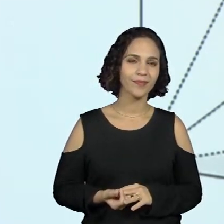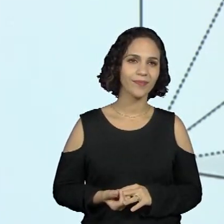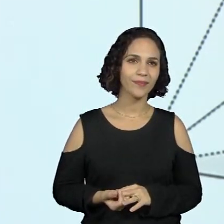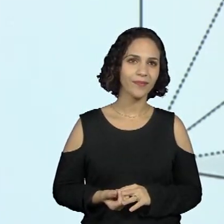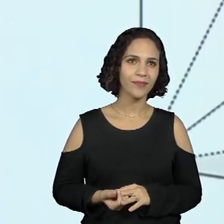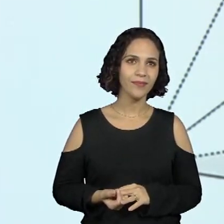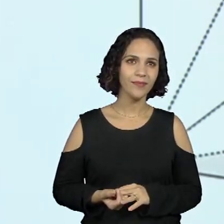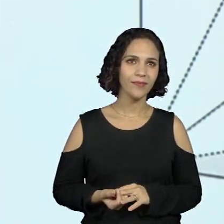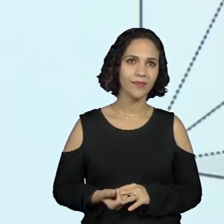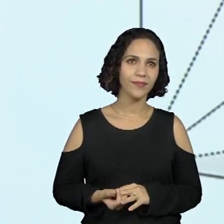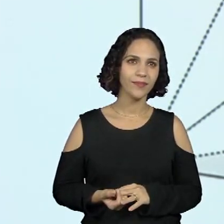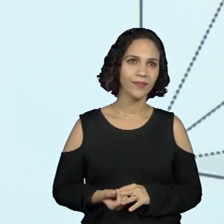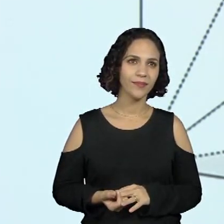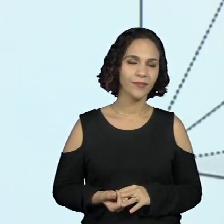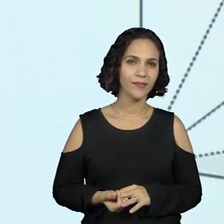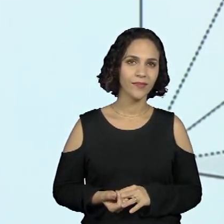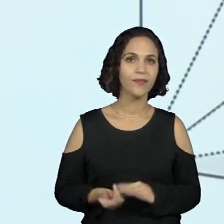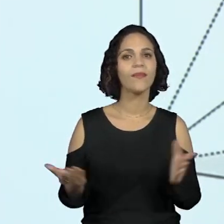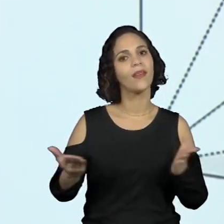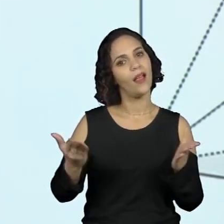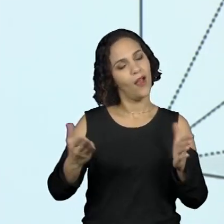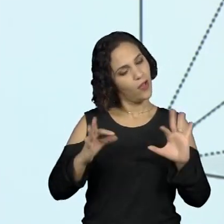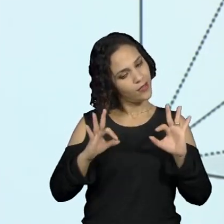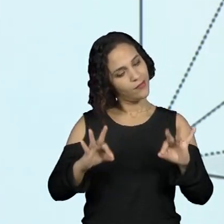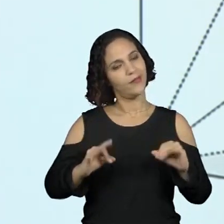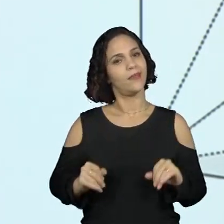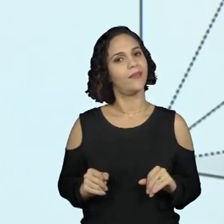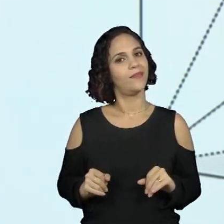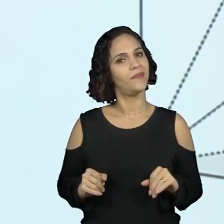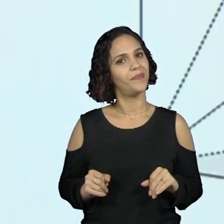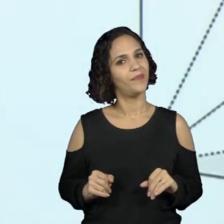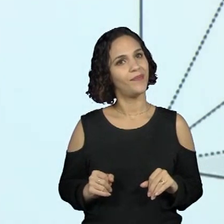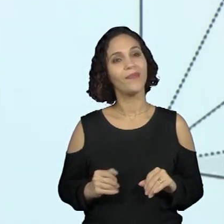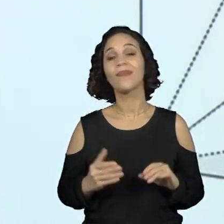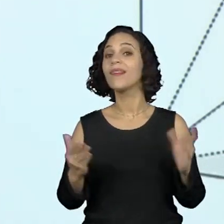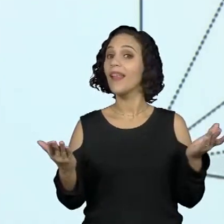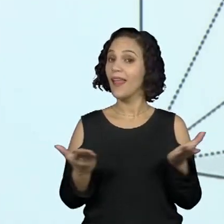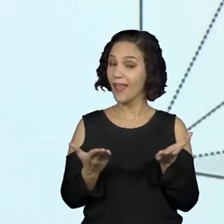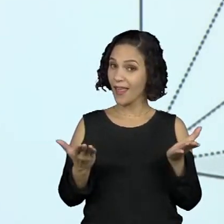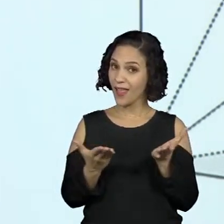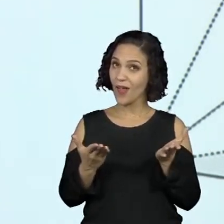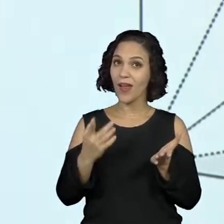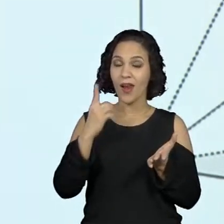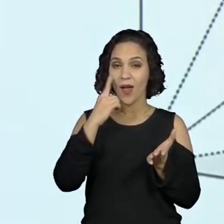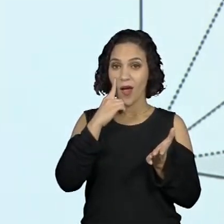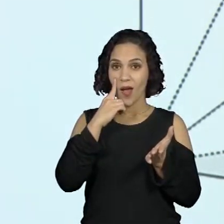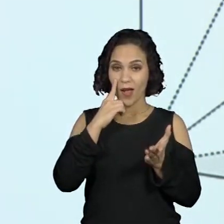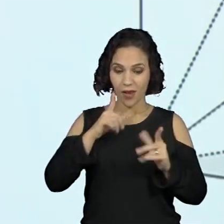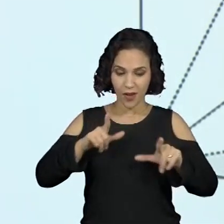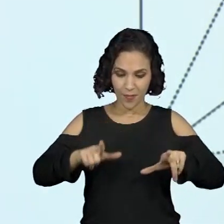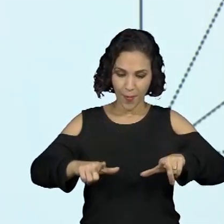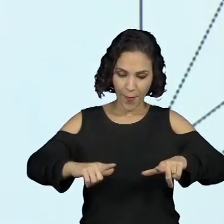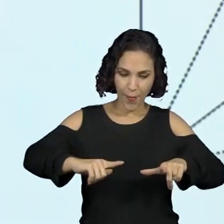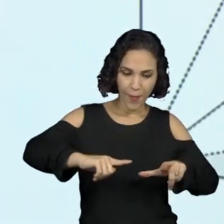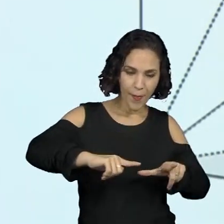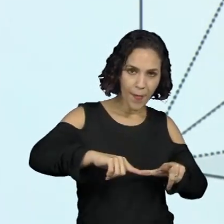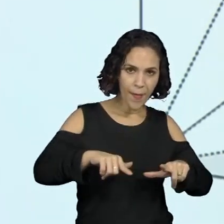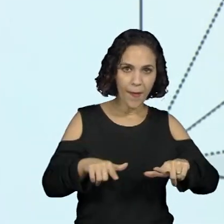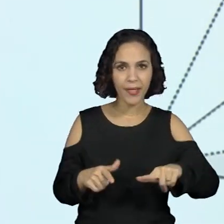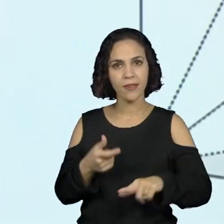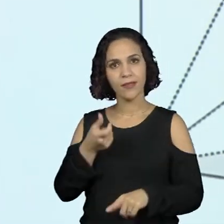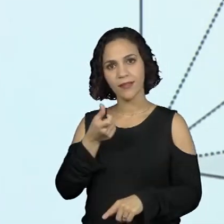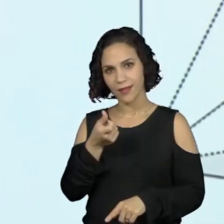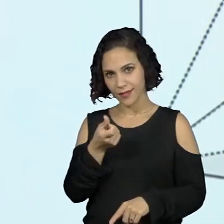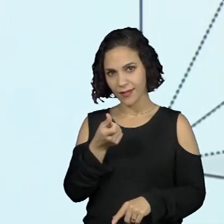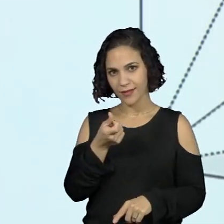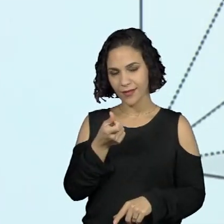faltando. Agora sim. Agora tenho uma base de 6 lados e 6 faces